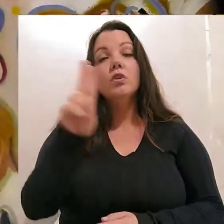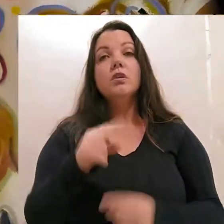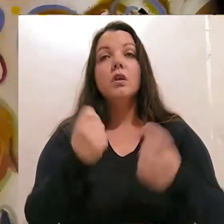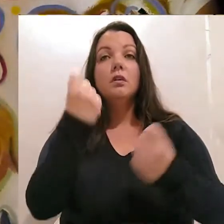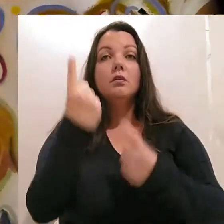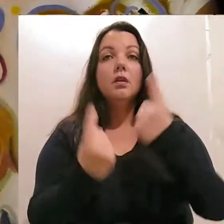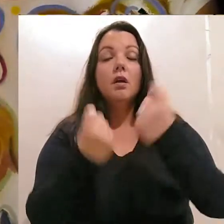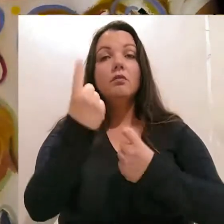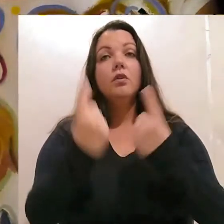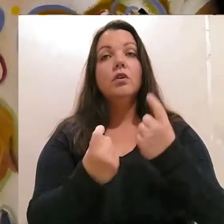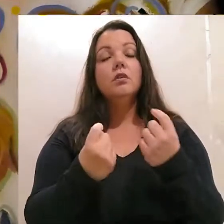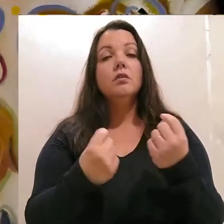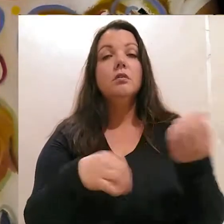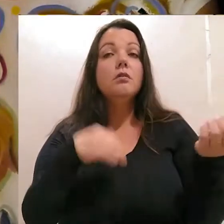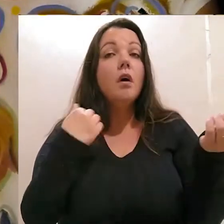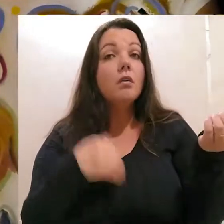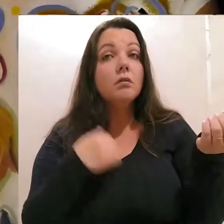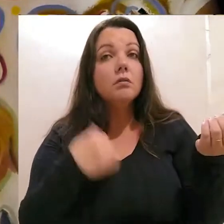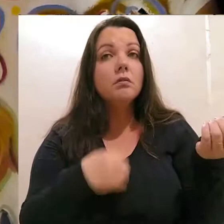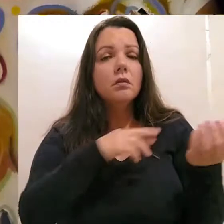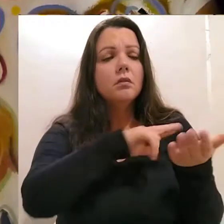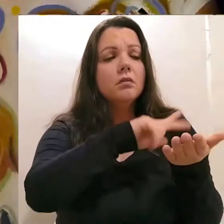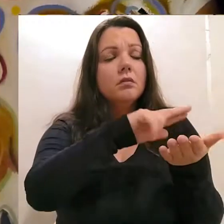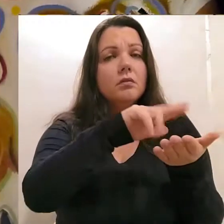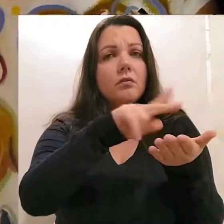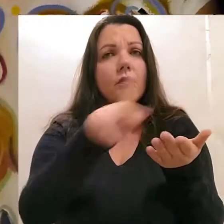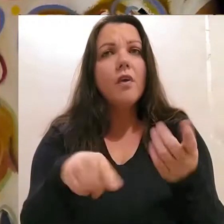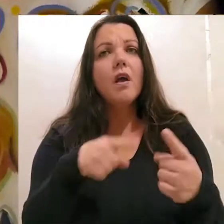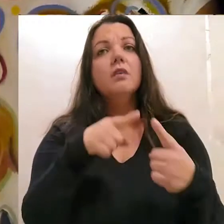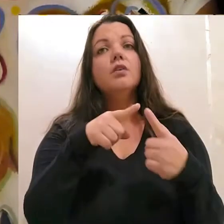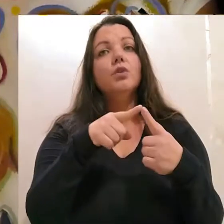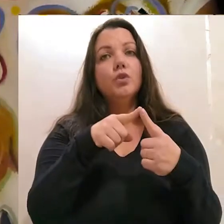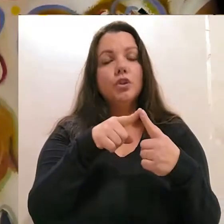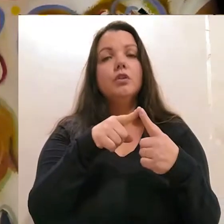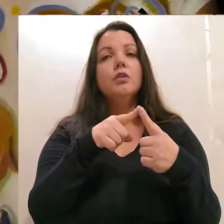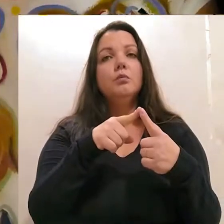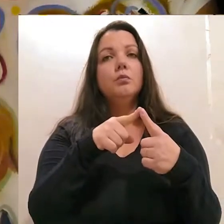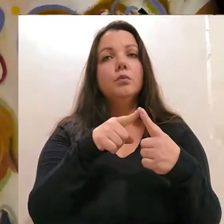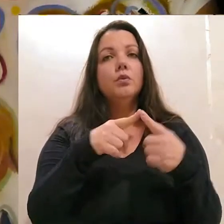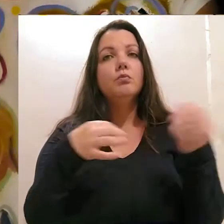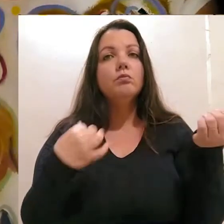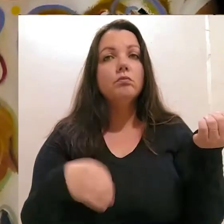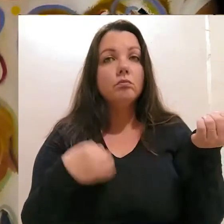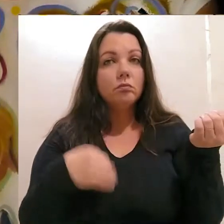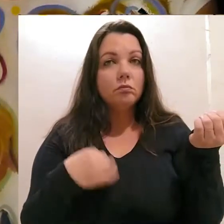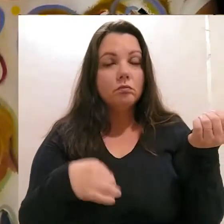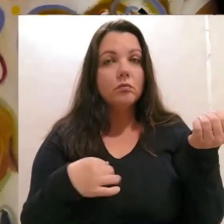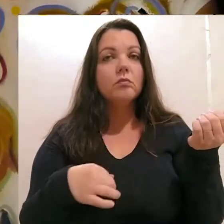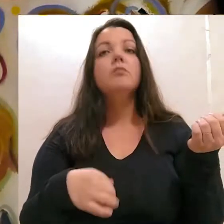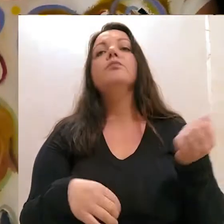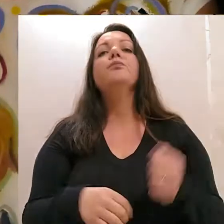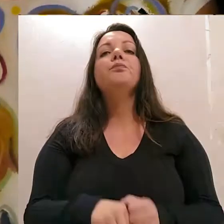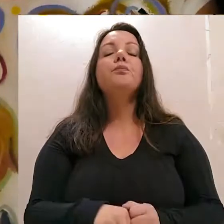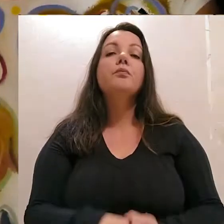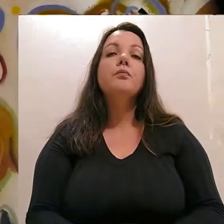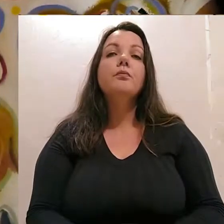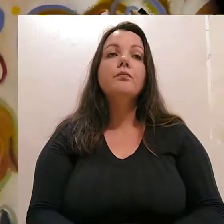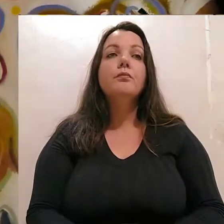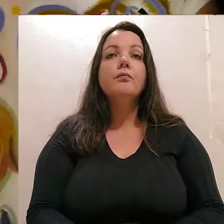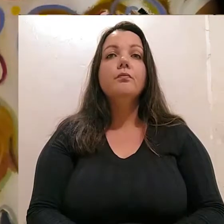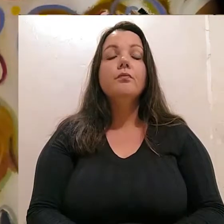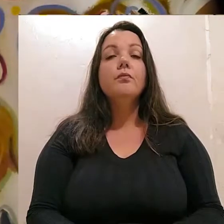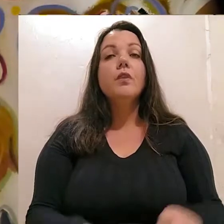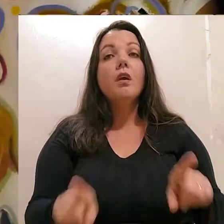não é para alguns a viola violão cavaquinho Bandolim